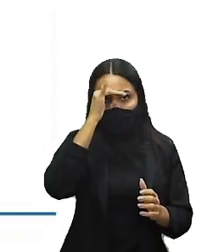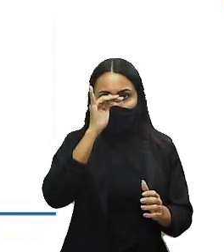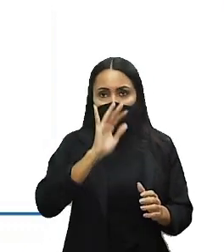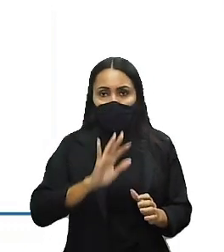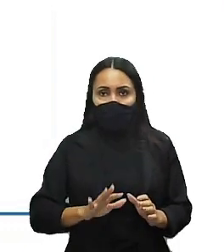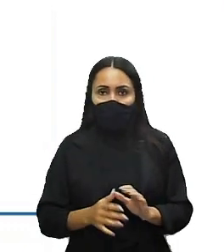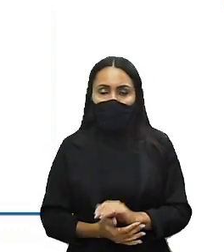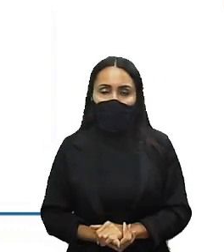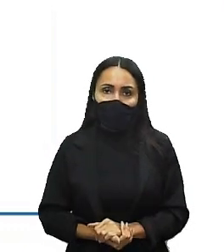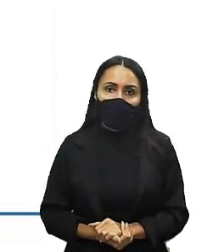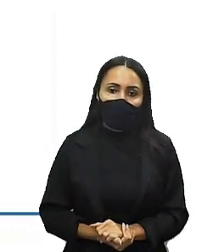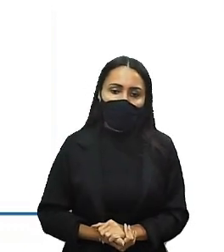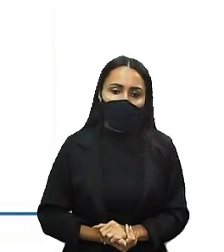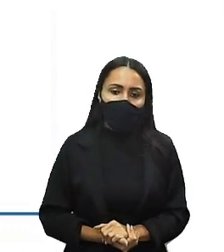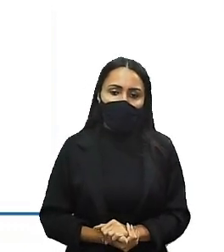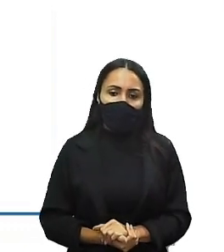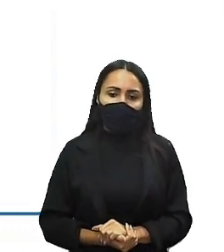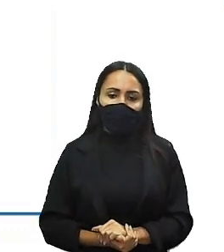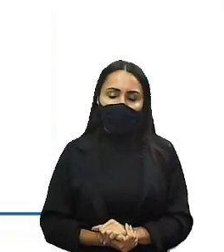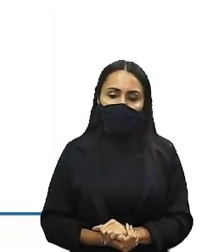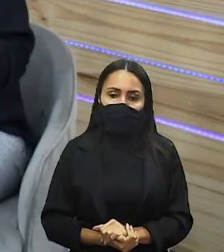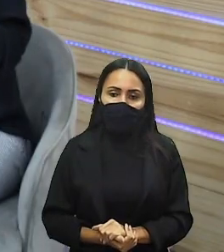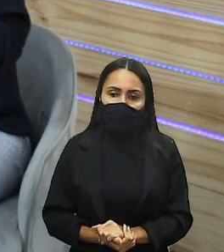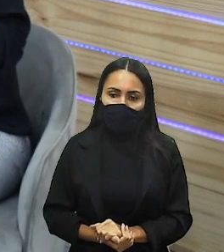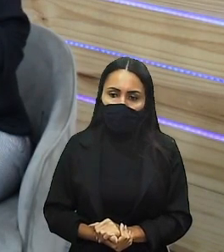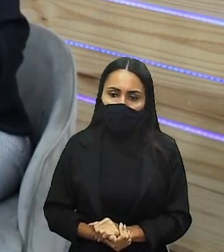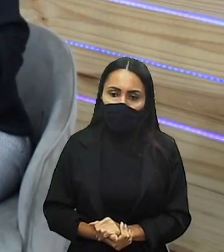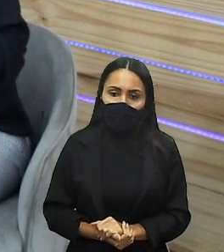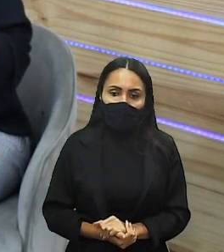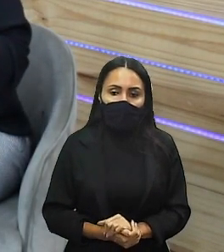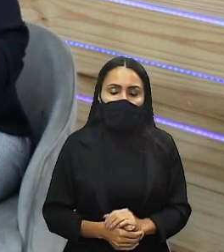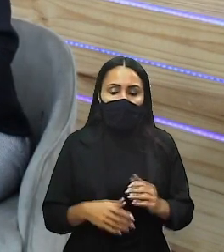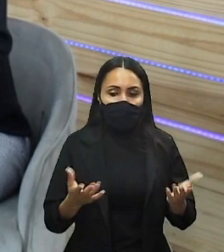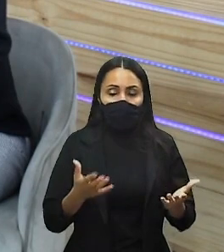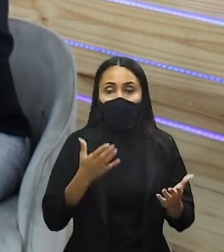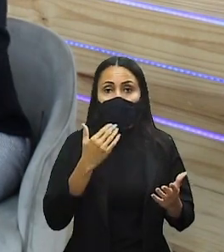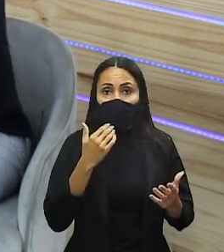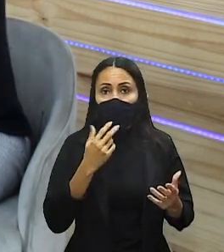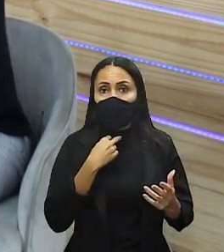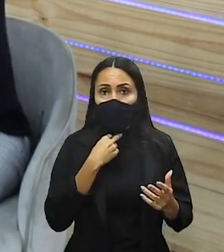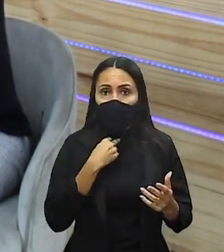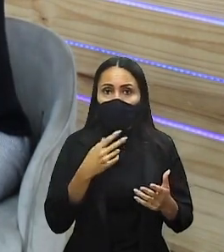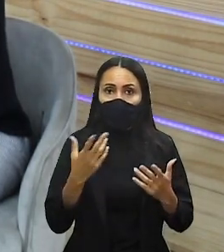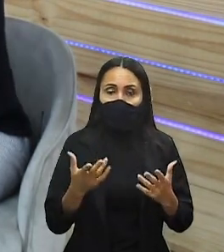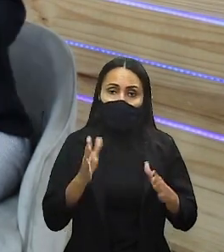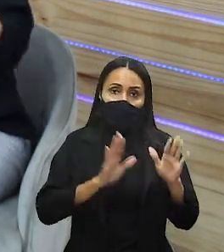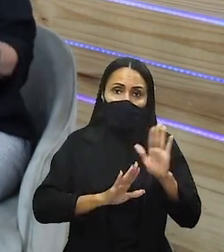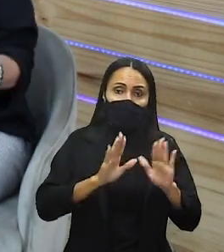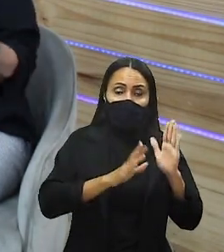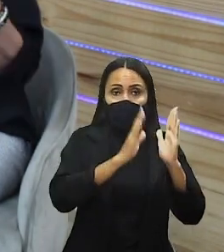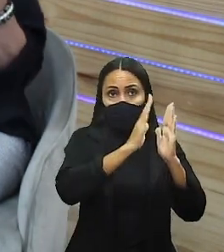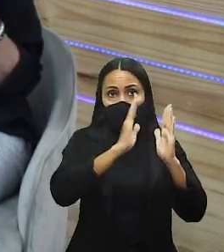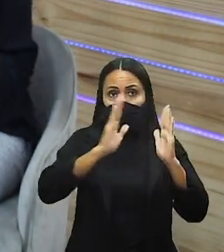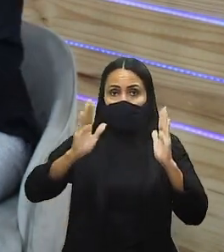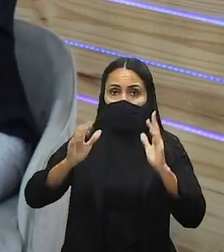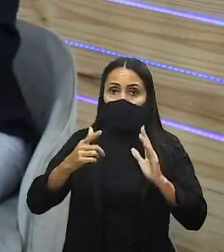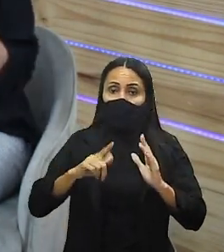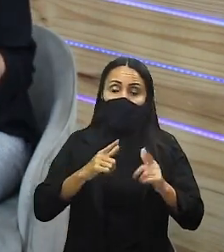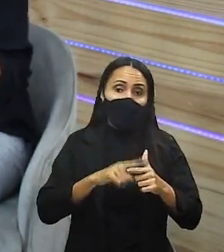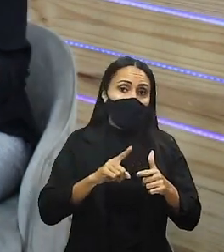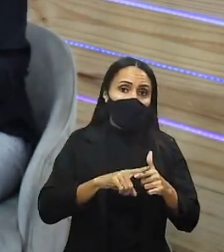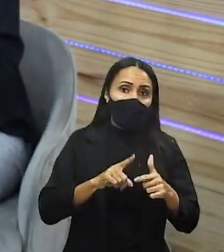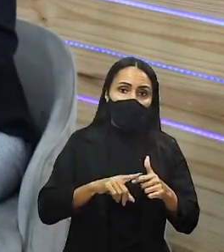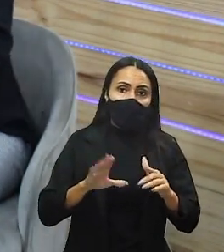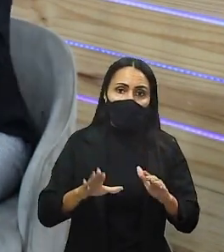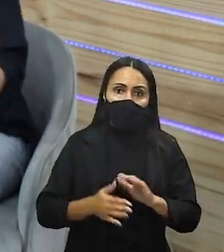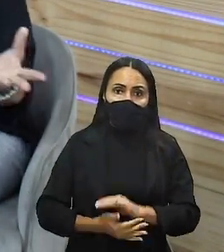Um chicletinho não tem problema. Vai, Agora, vai. levar alguma comida, porque não é nem por conta do cuidado com o acervo para não ter problemas,